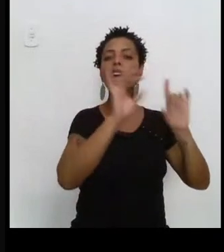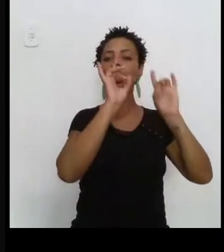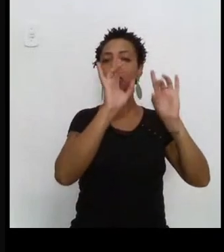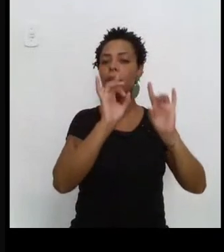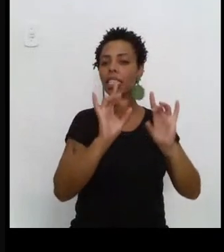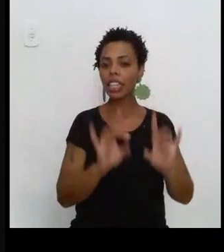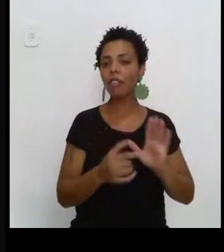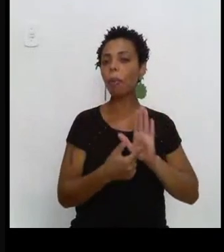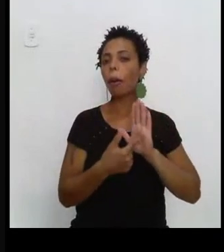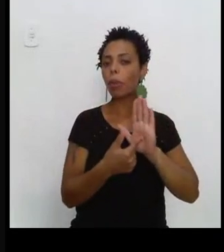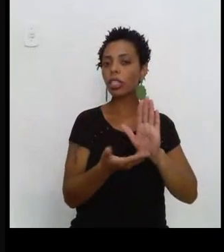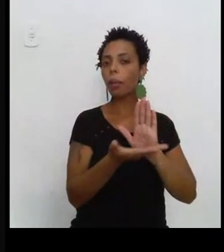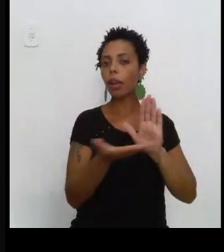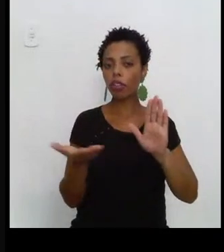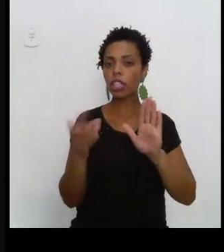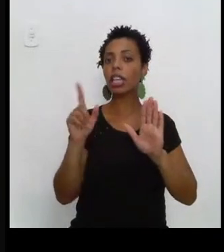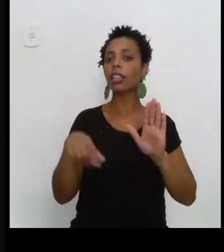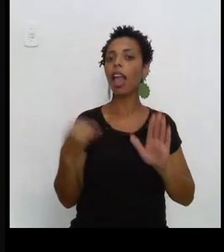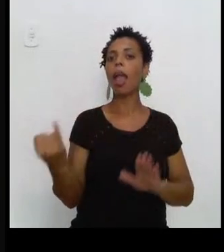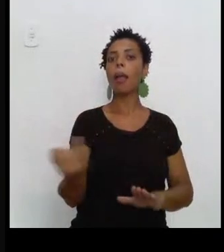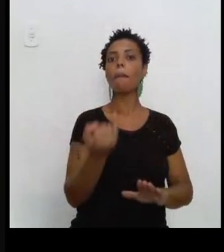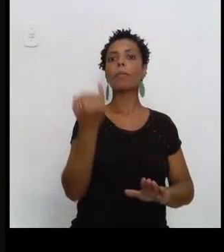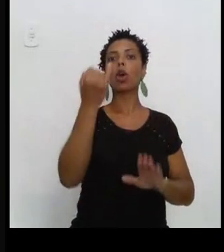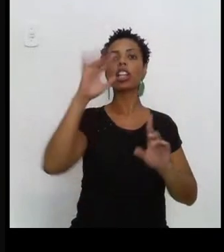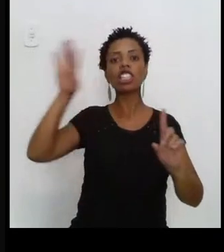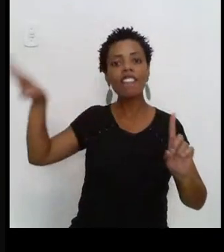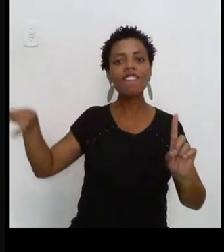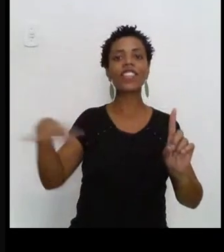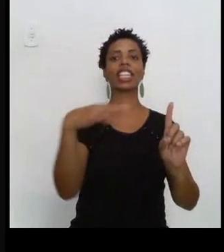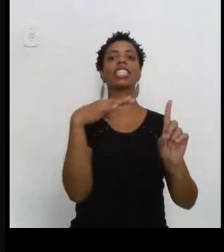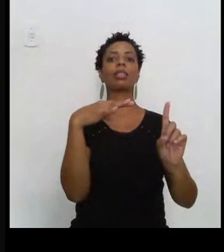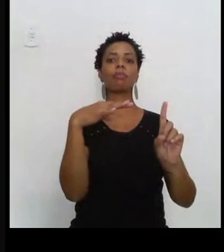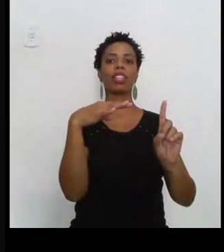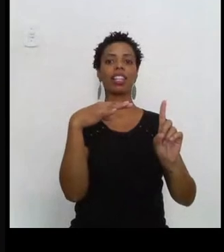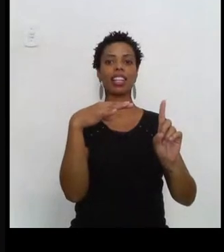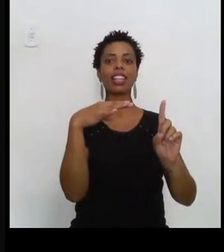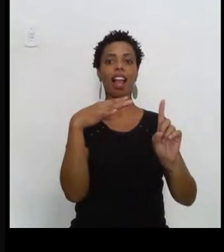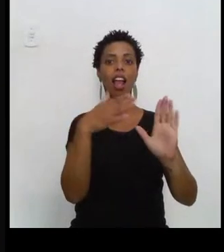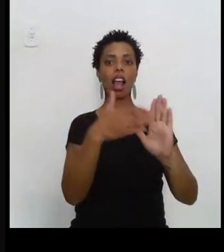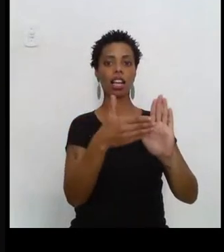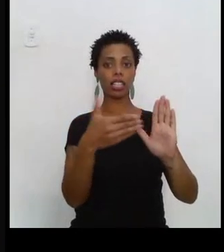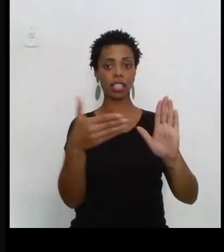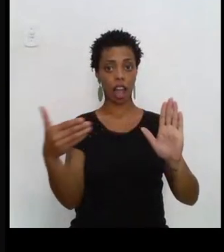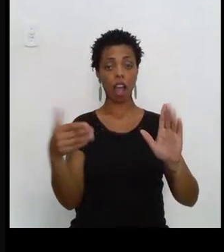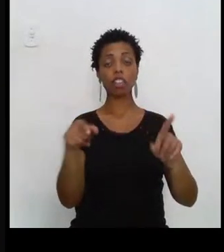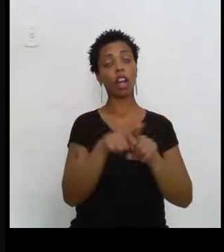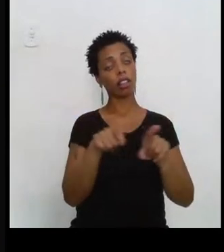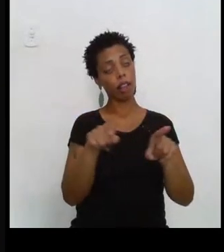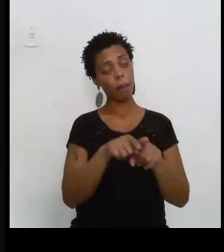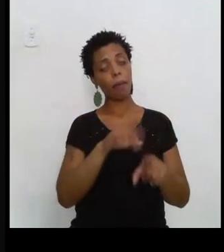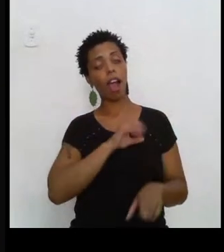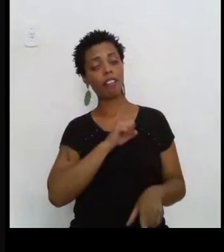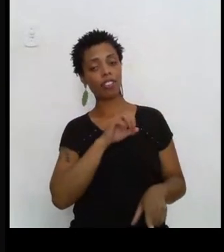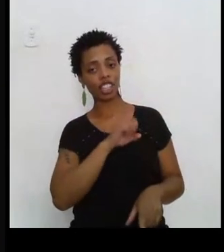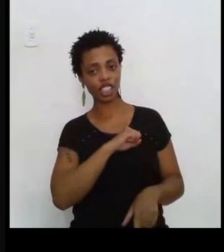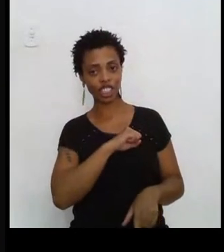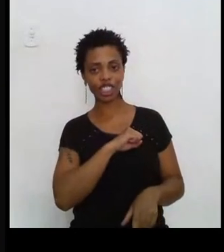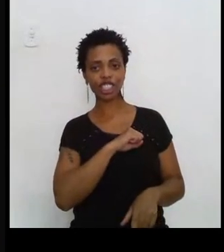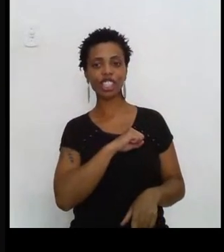e dessa vez unidade estética afetiva queime gordura com potencial ideias e procedimentos